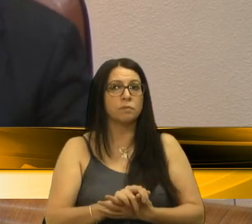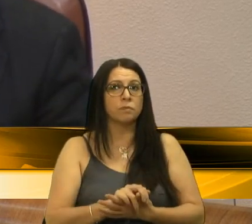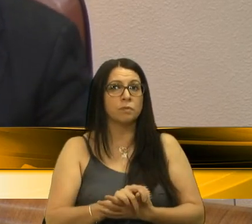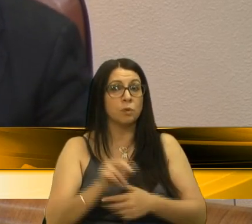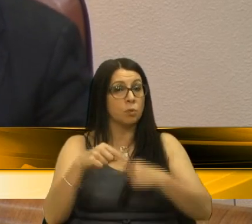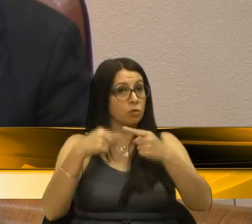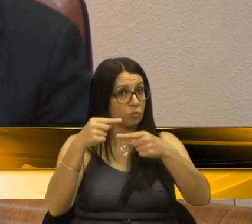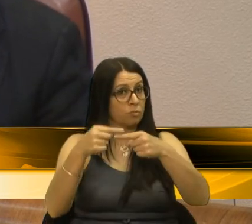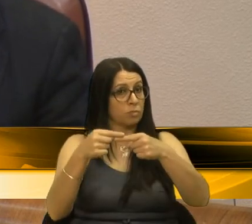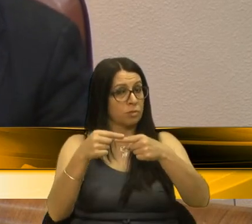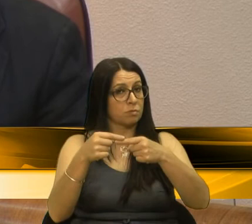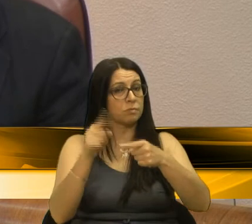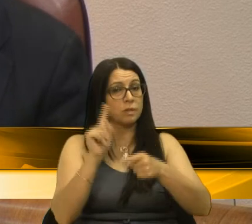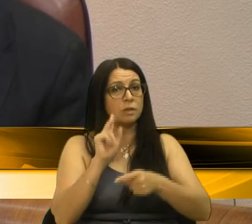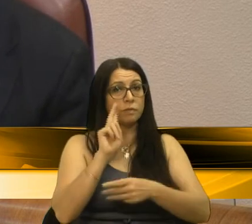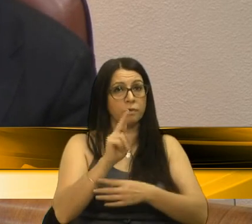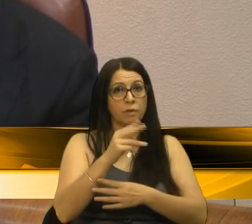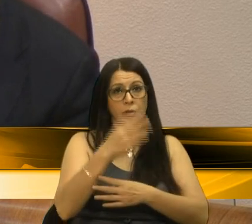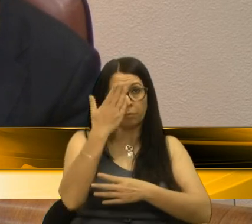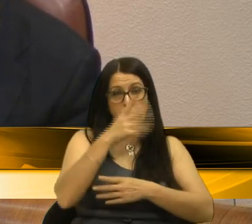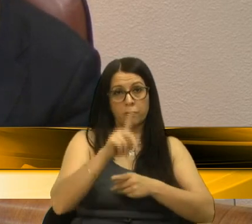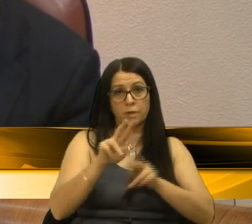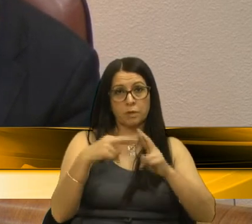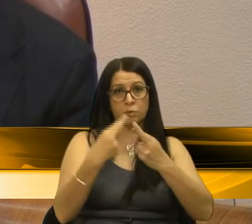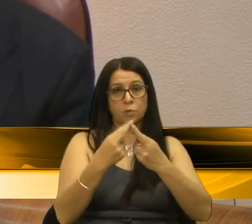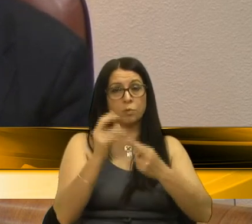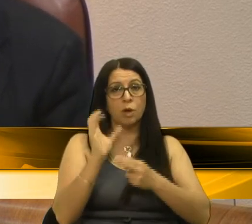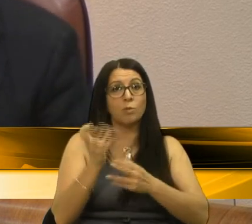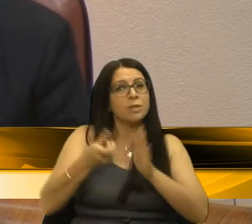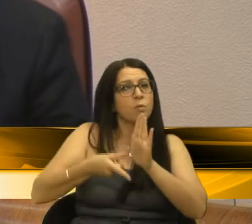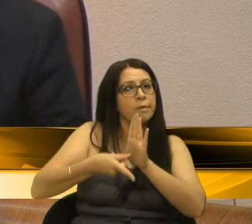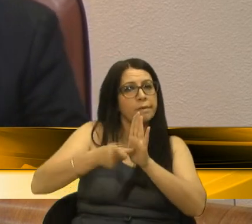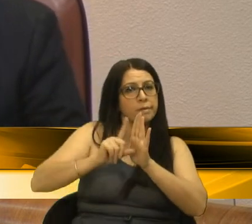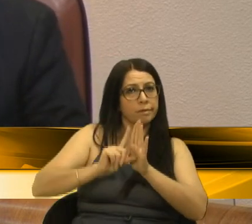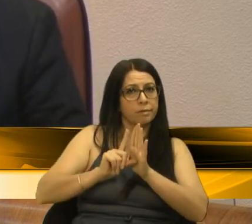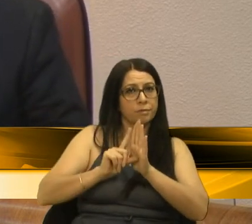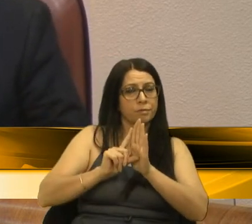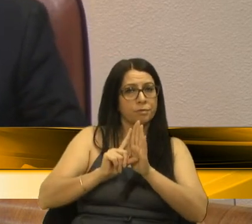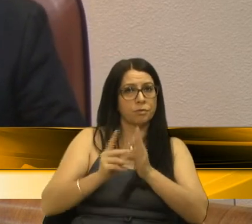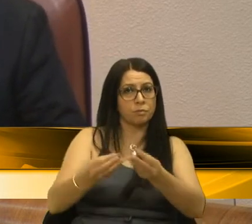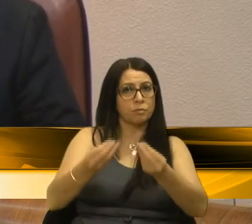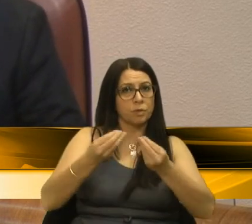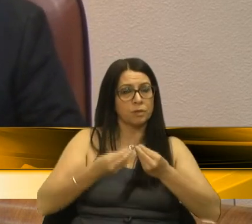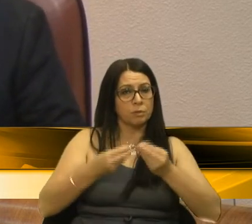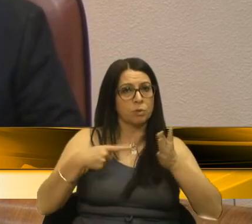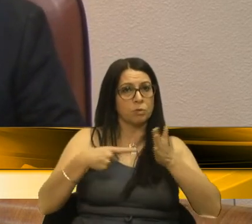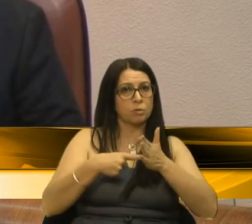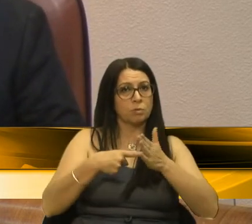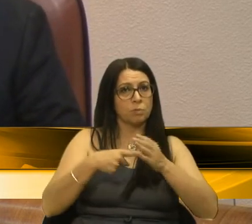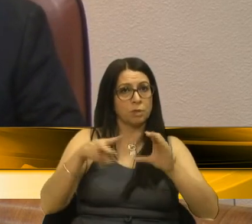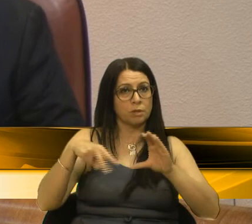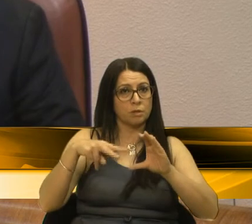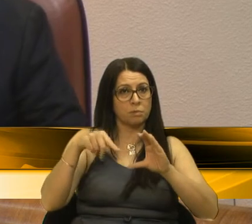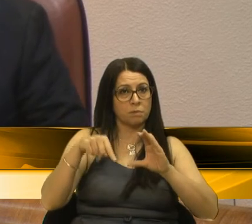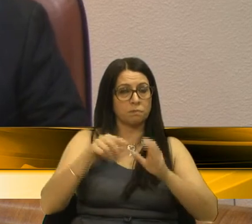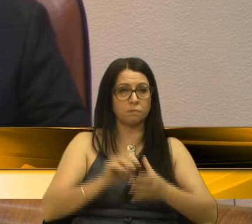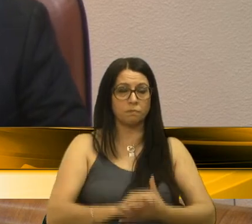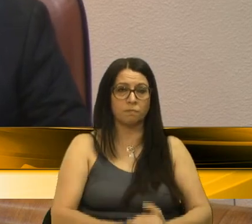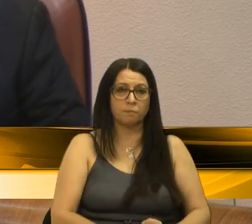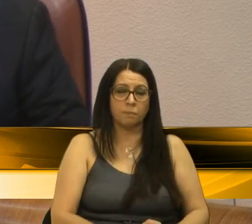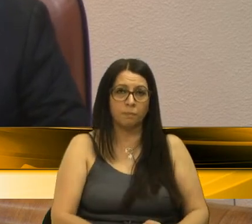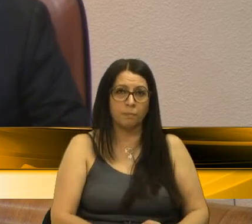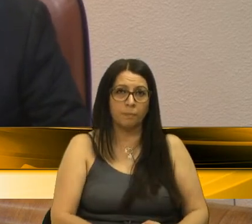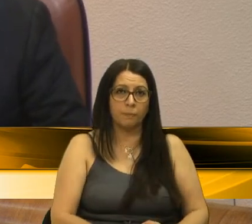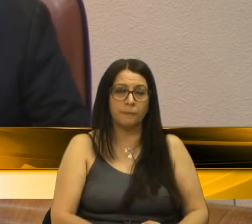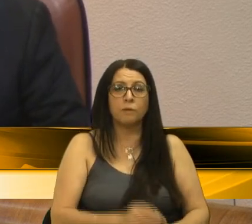adiamento, que é o fato constante na sessão em questão, ocorreu antes do recebimento da denúncia pela Câmara Municipal.